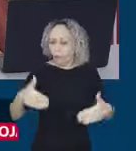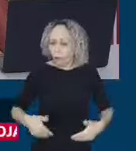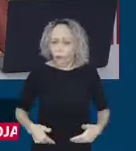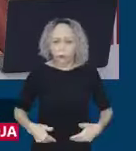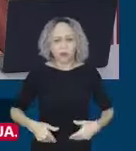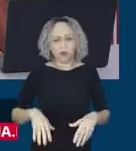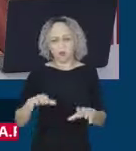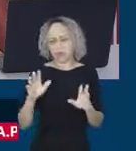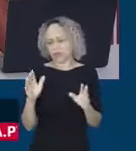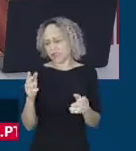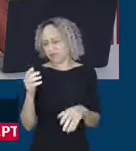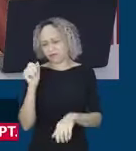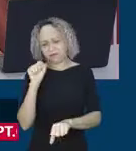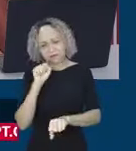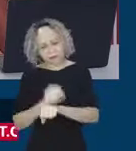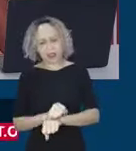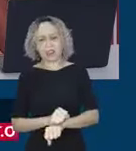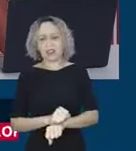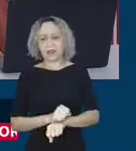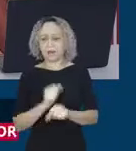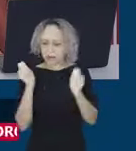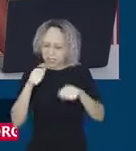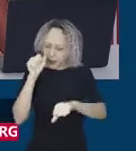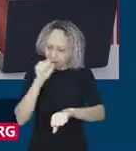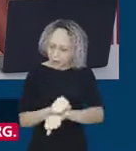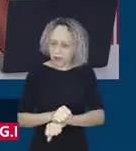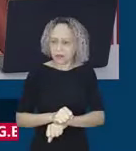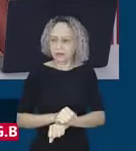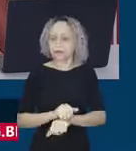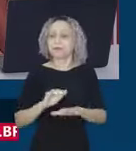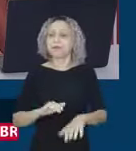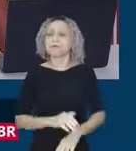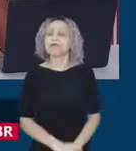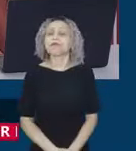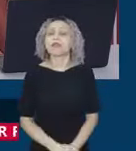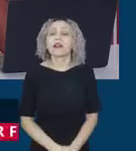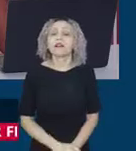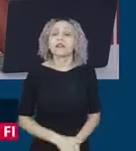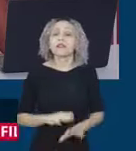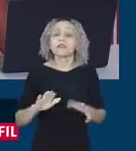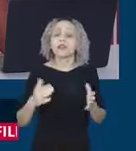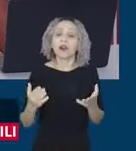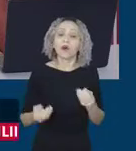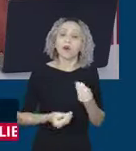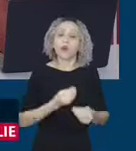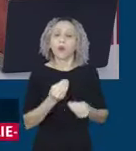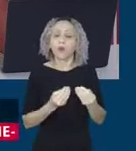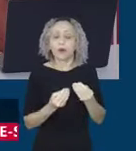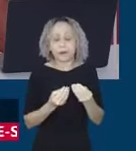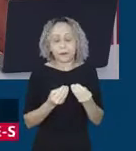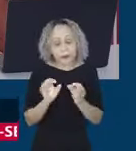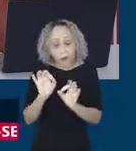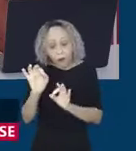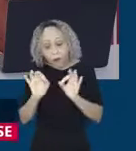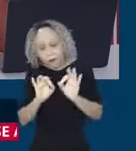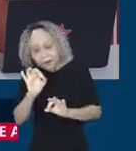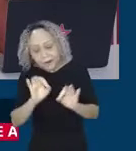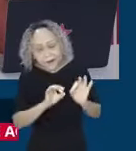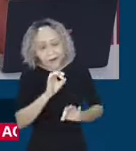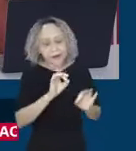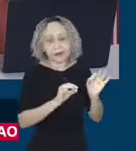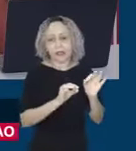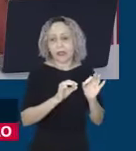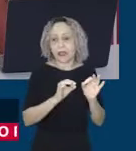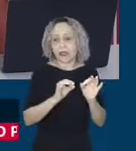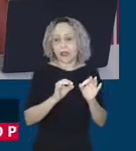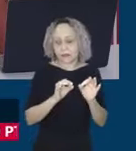que montou uma equipe do mais alto nível para reconstruir a política de salário mínimo e inflação mais PIB, e o